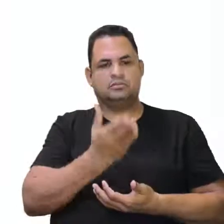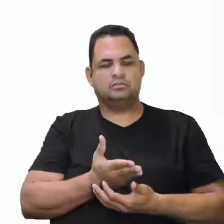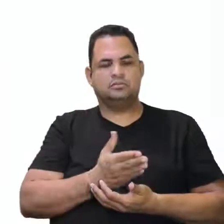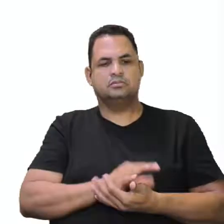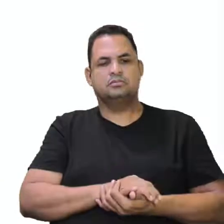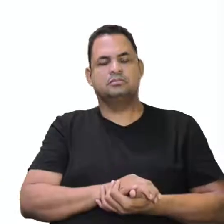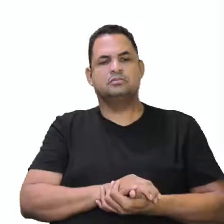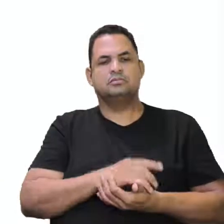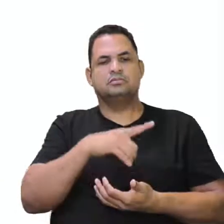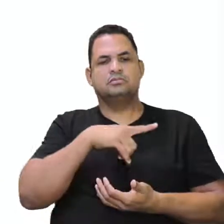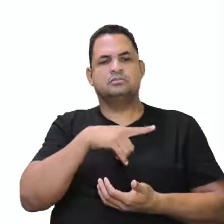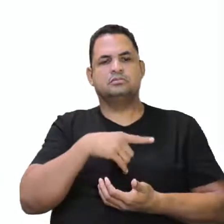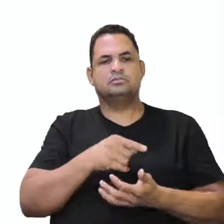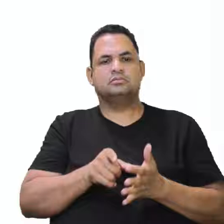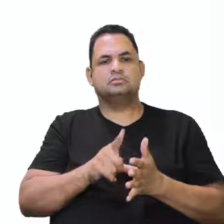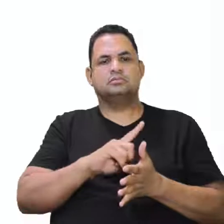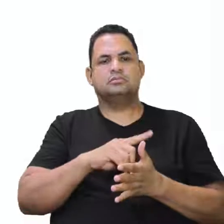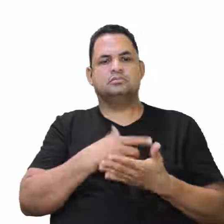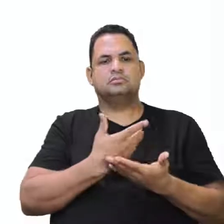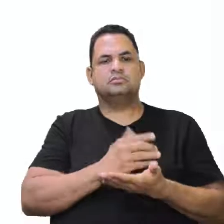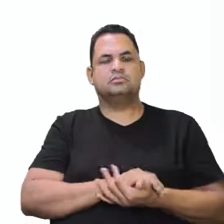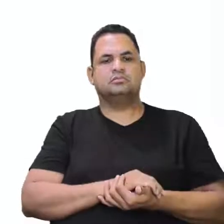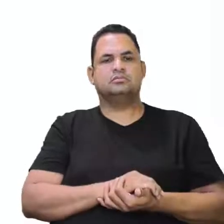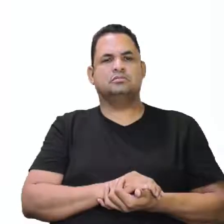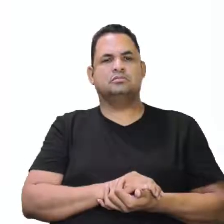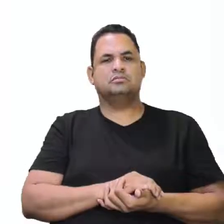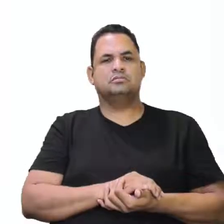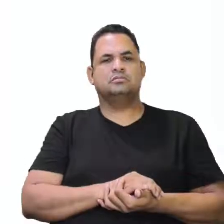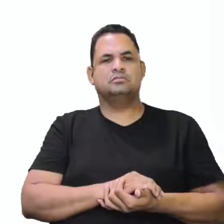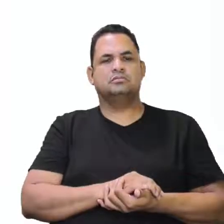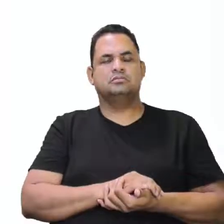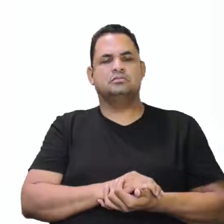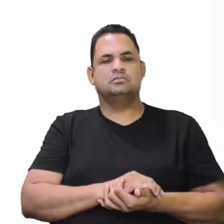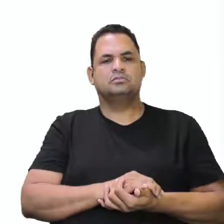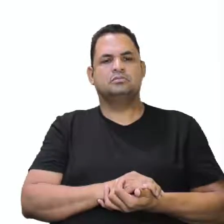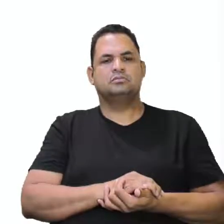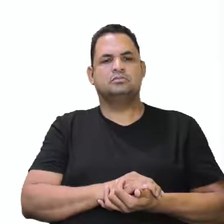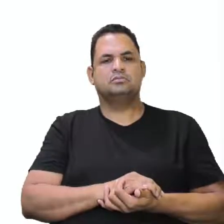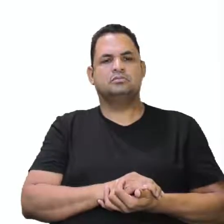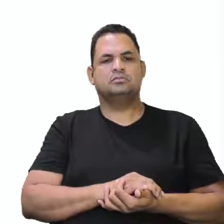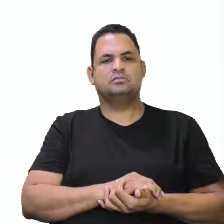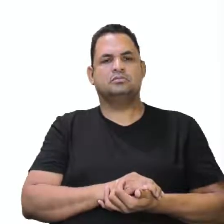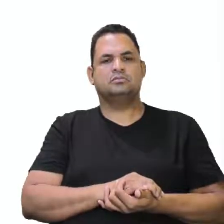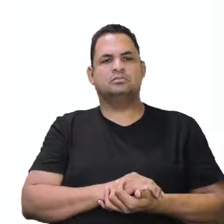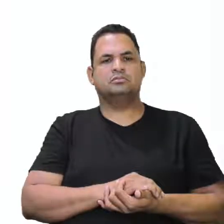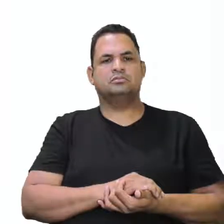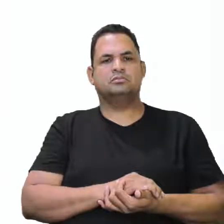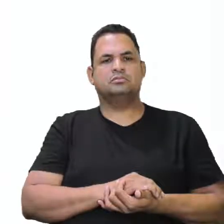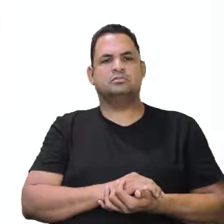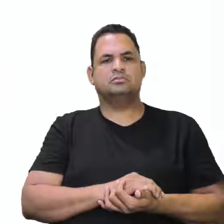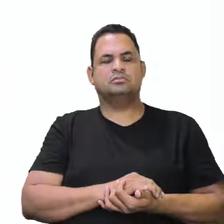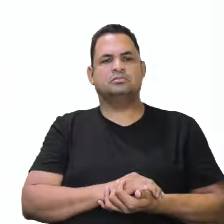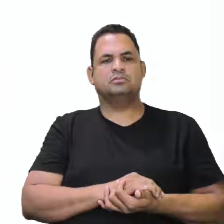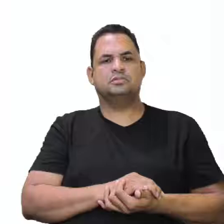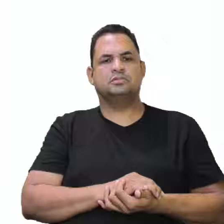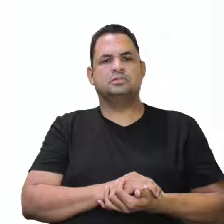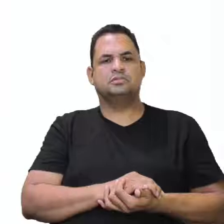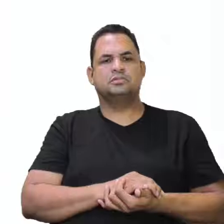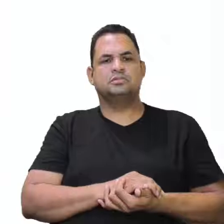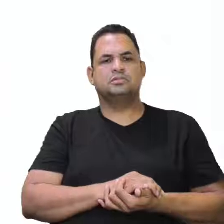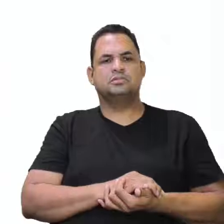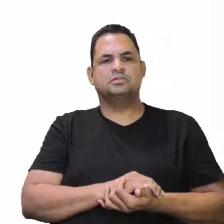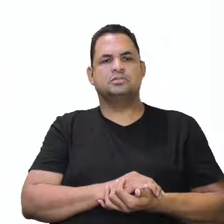E aí nós temos aqui anteriormente, antes dela, mas assim, junto, é uma palavra só, os pronomes indefinidos que nós vimos até